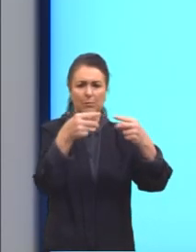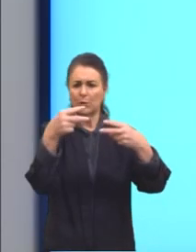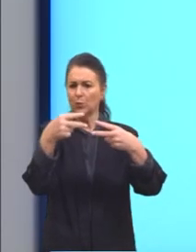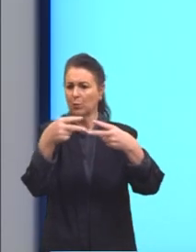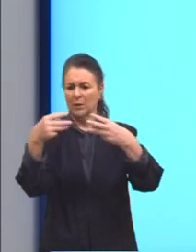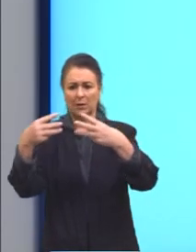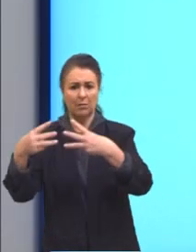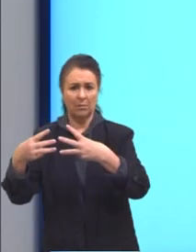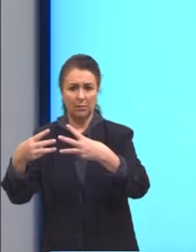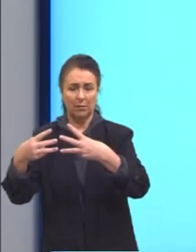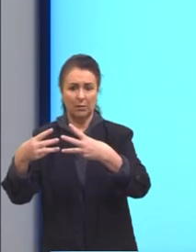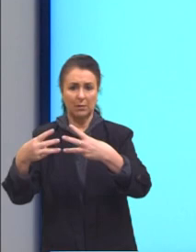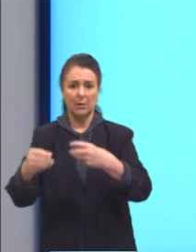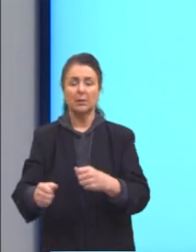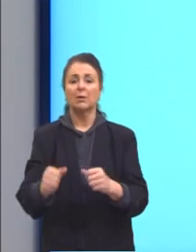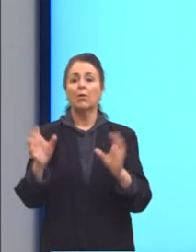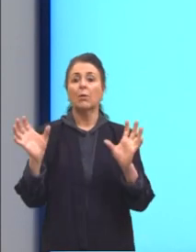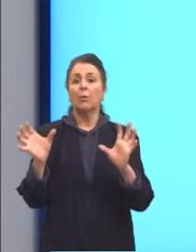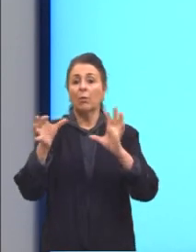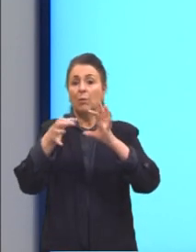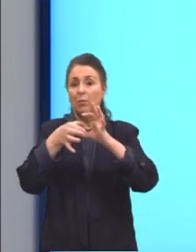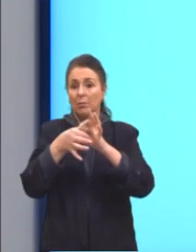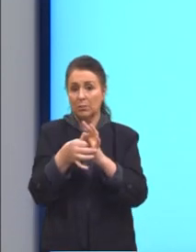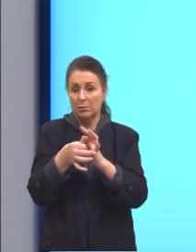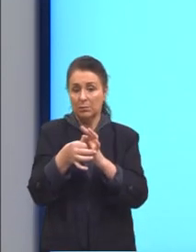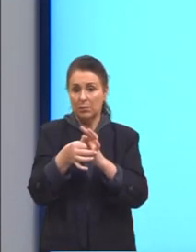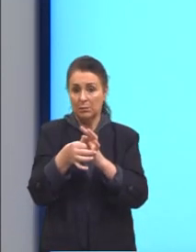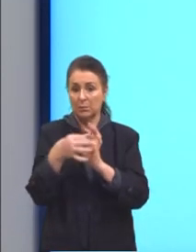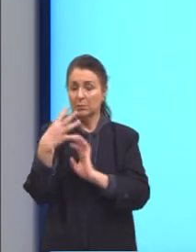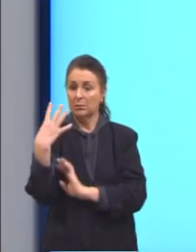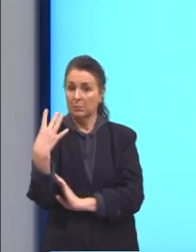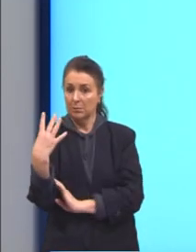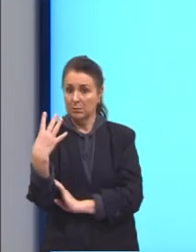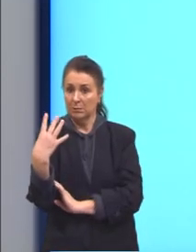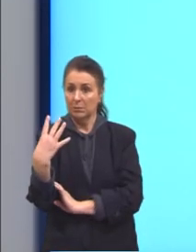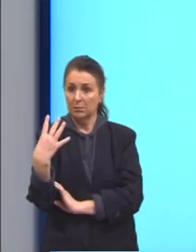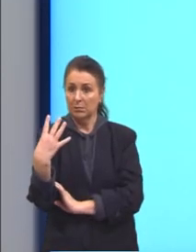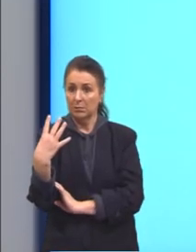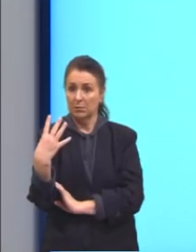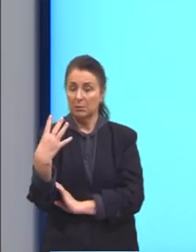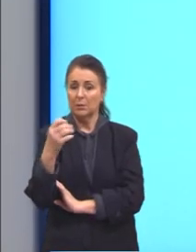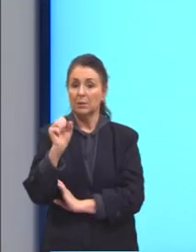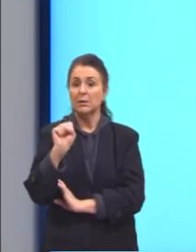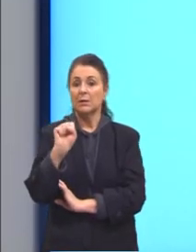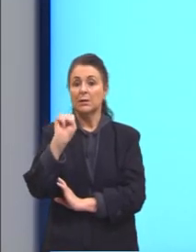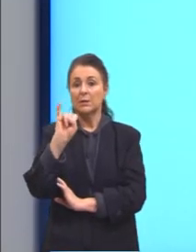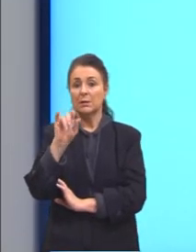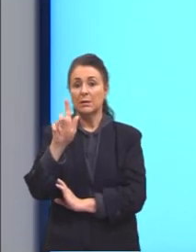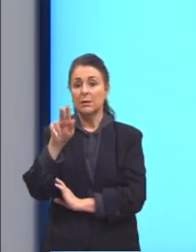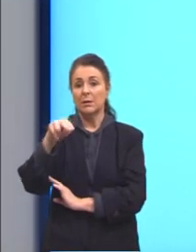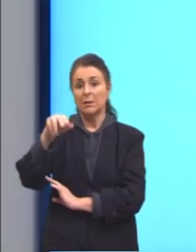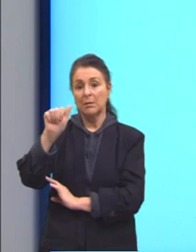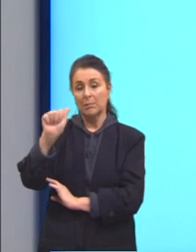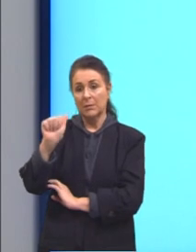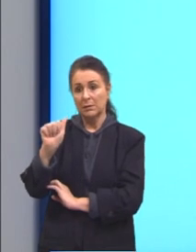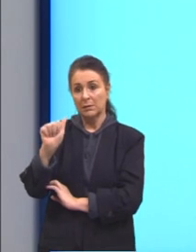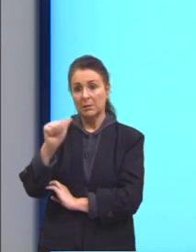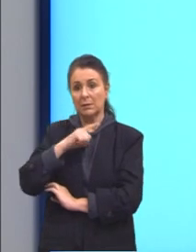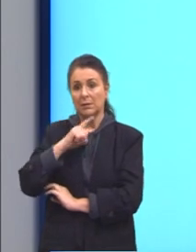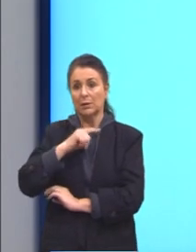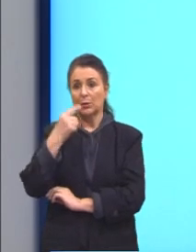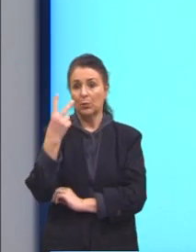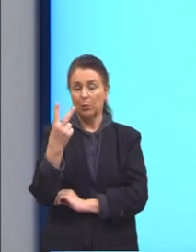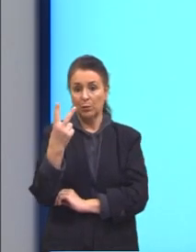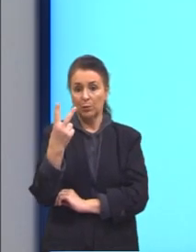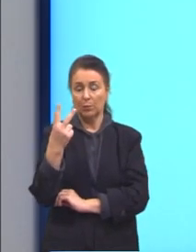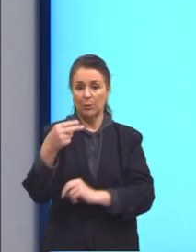triplo essas quatro ligações quando os simples vão ser quatro ligações sigmas quando eu tenho a dupla eu tenho três